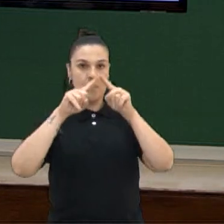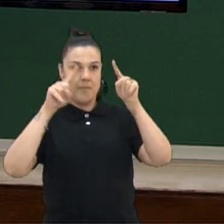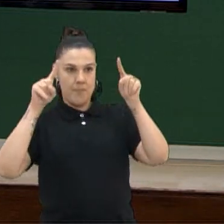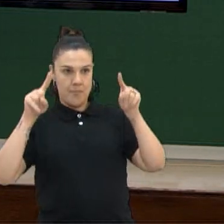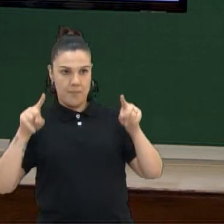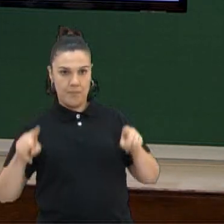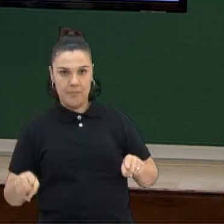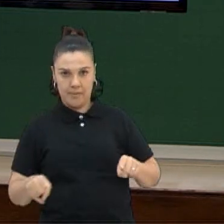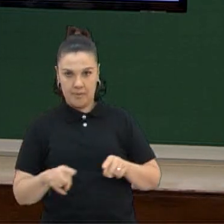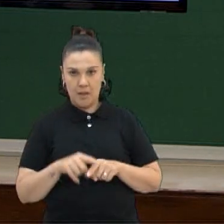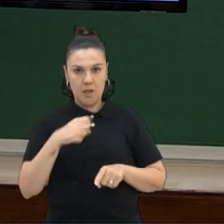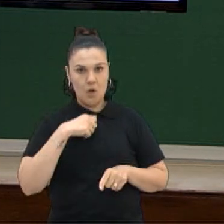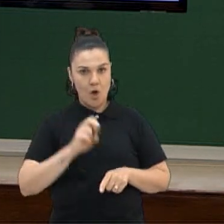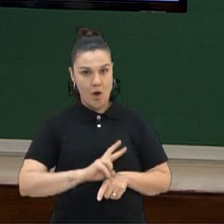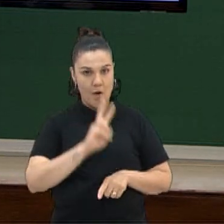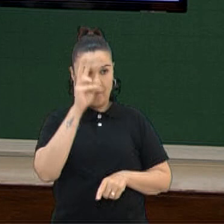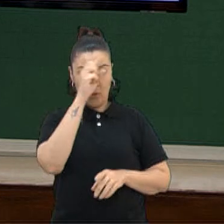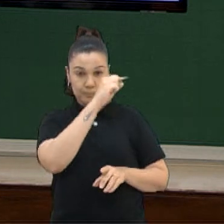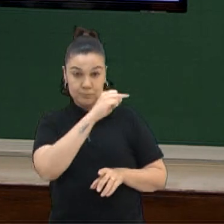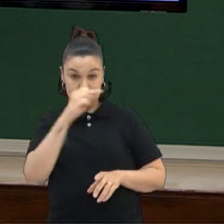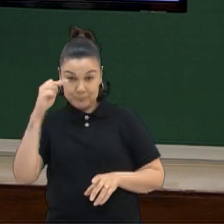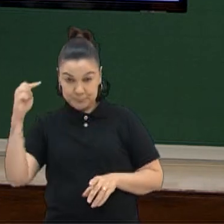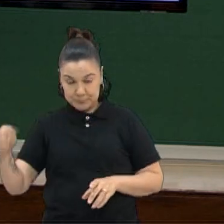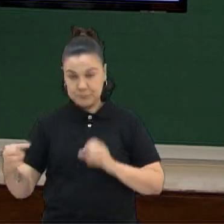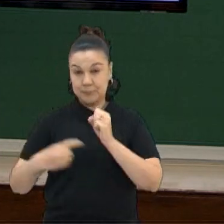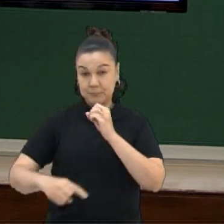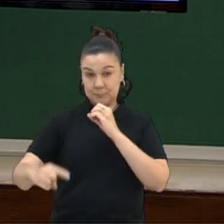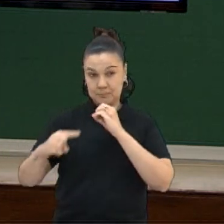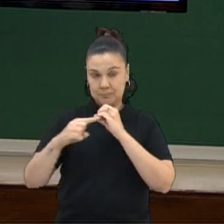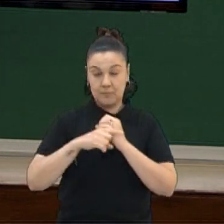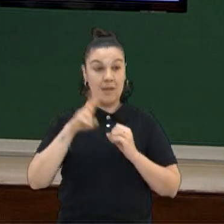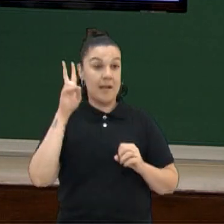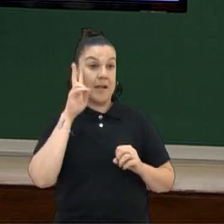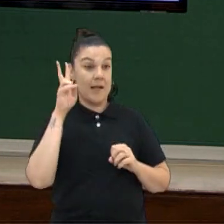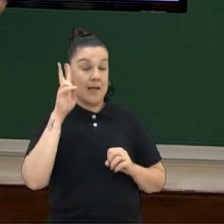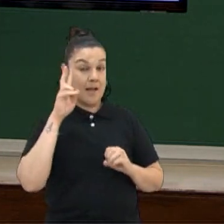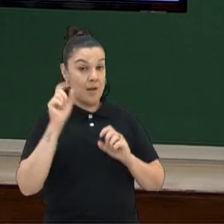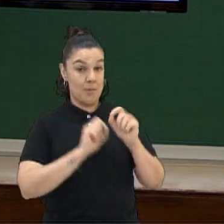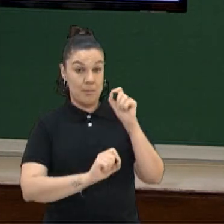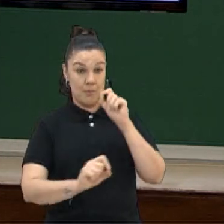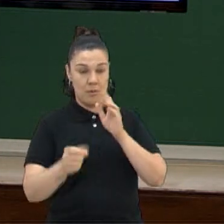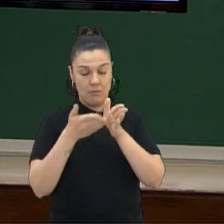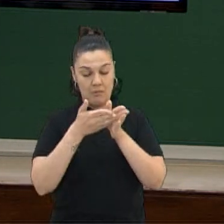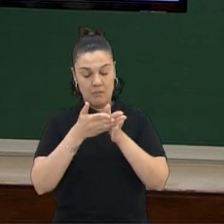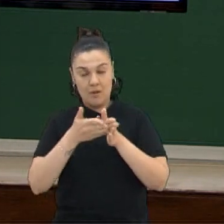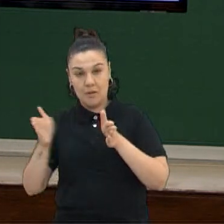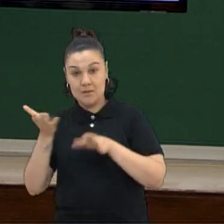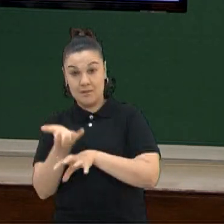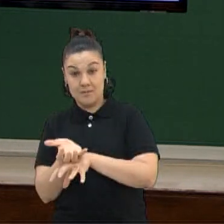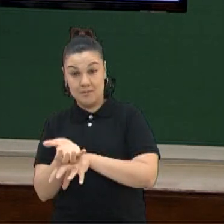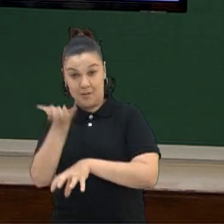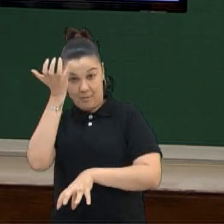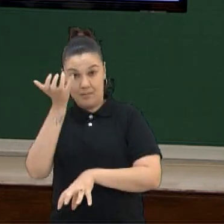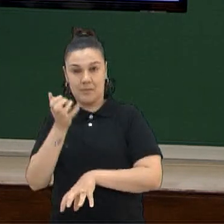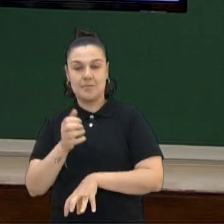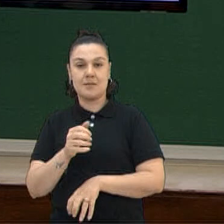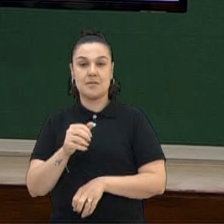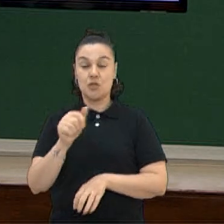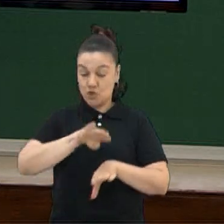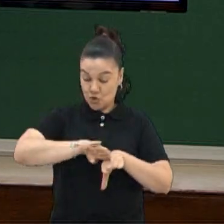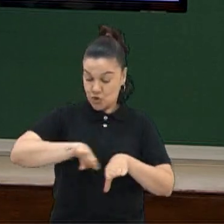eu tenho os valores de eletronegatividade, né? Lembrem que a eletronegatividade eu excluo a parte dos gases